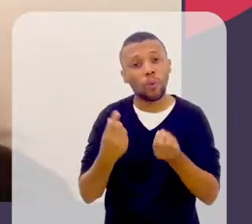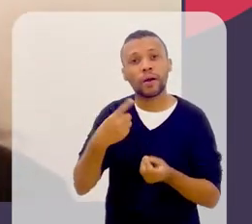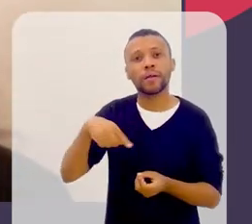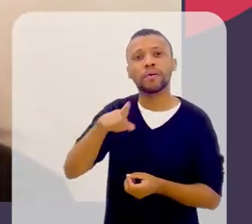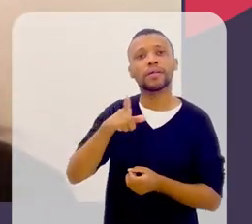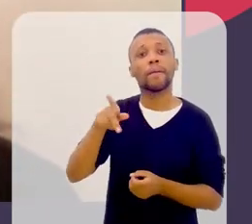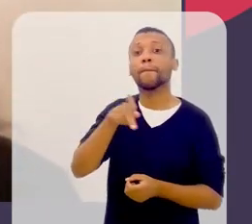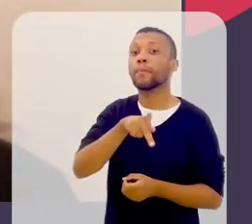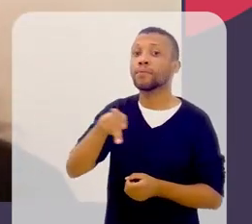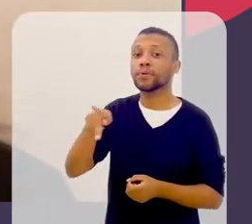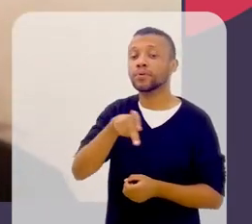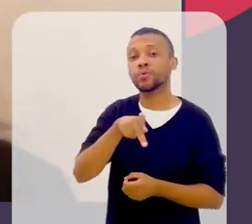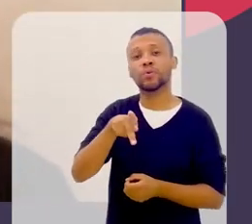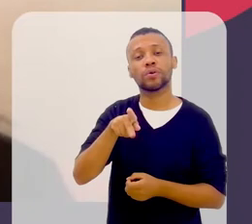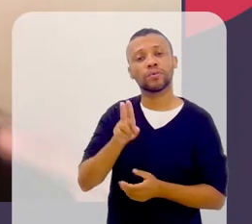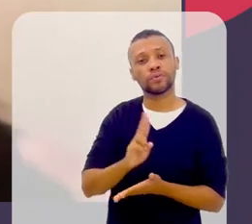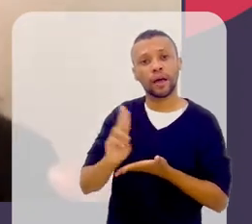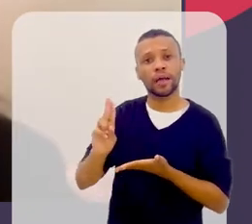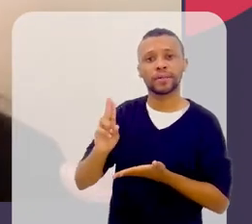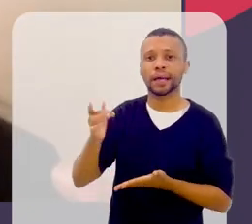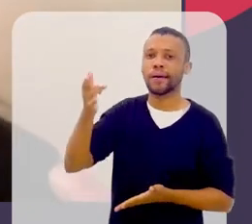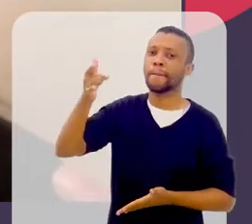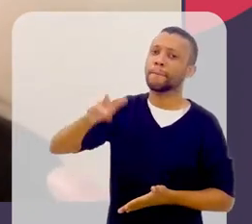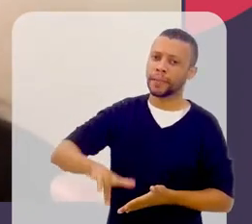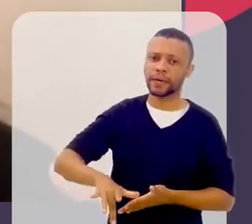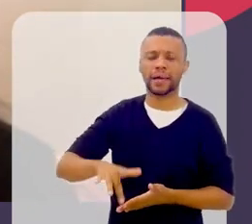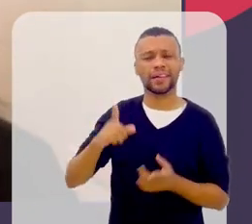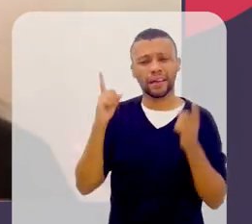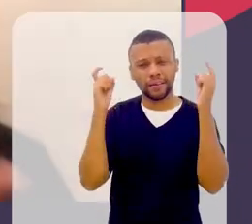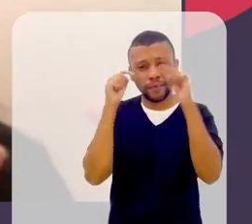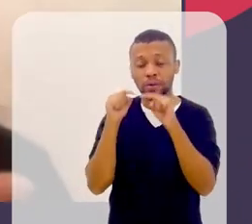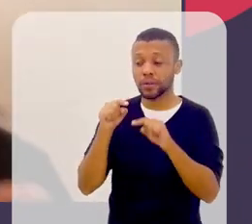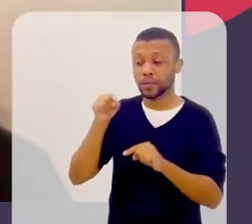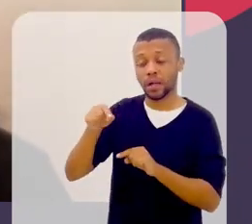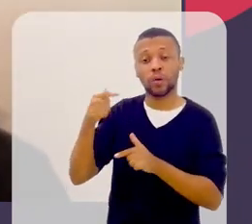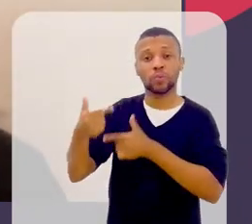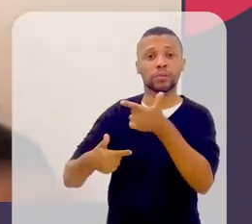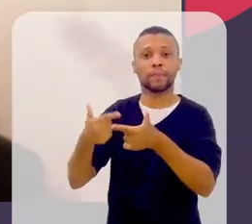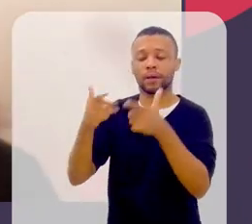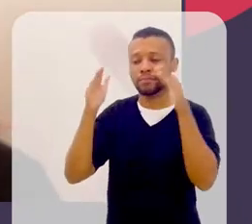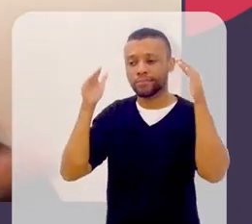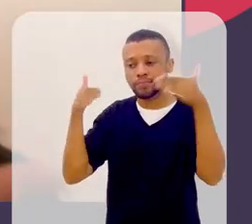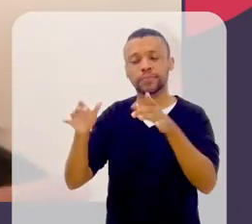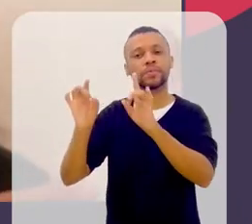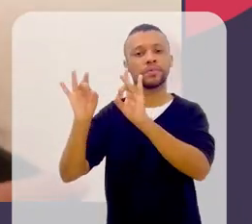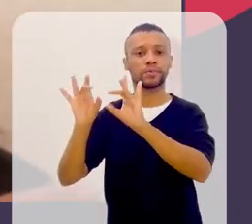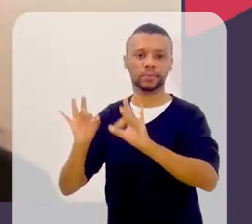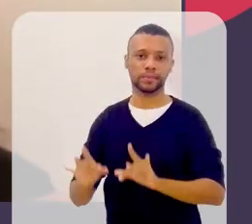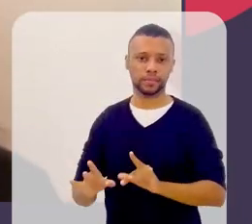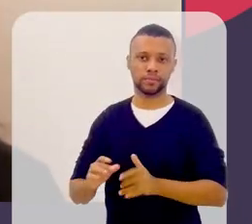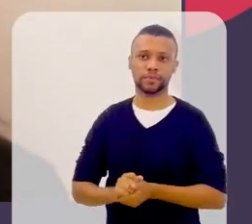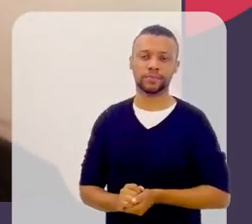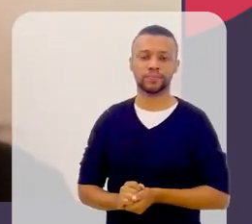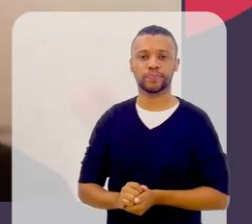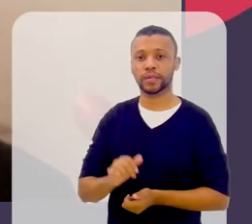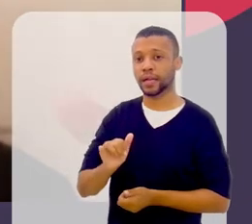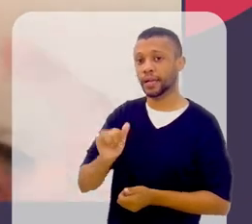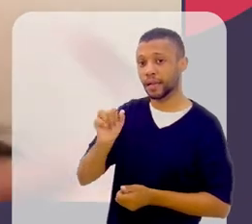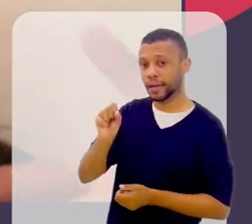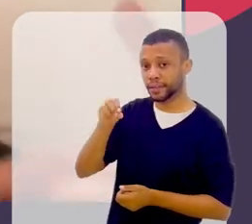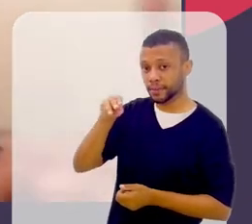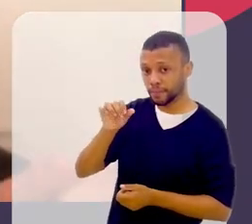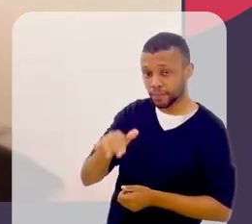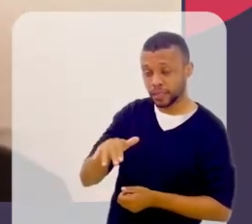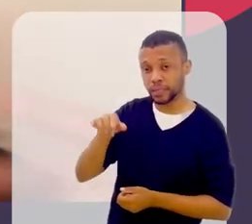professora universitária? Né? Isso gera uma precarização do trabalho dela, que é uma mão de obra extremamente especializada. Né?